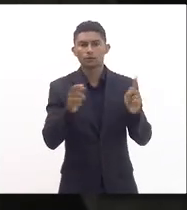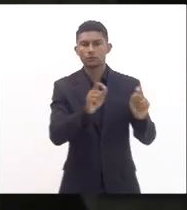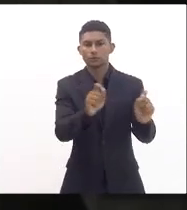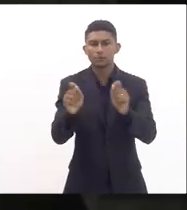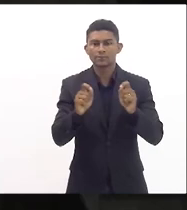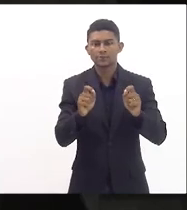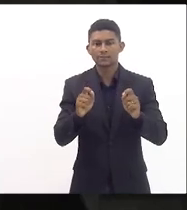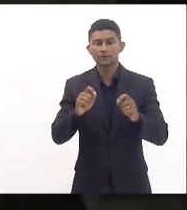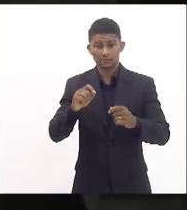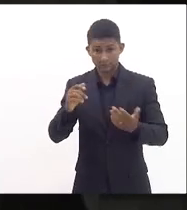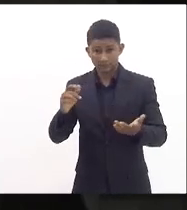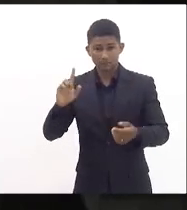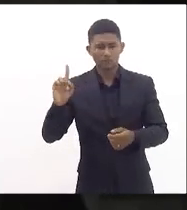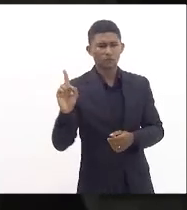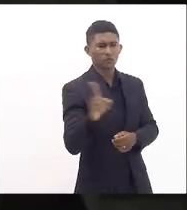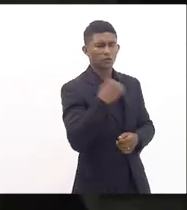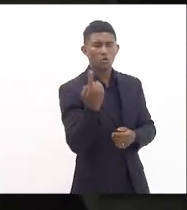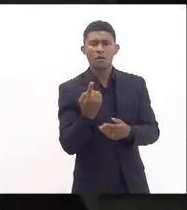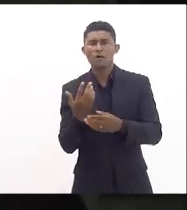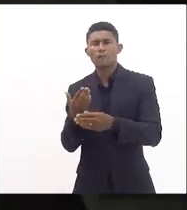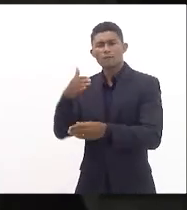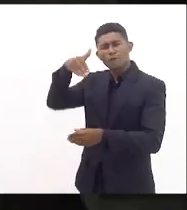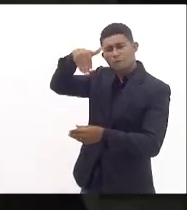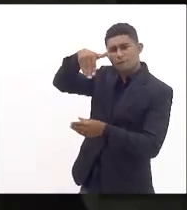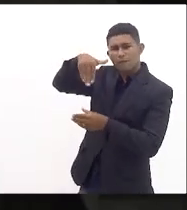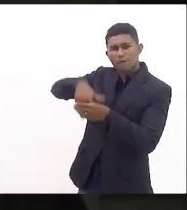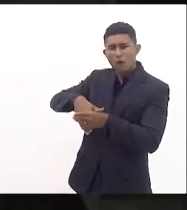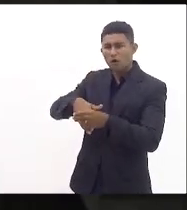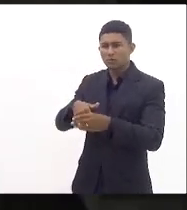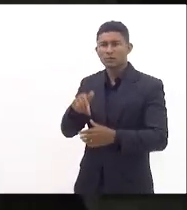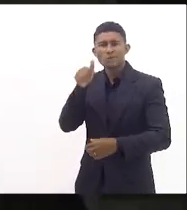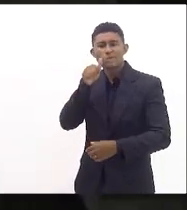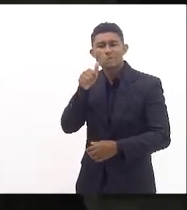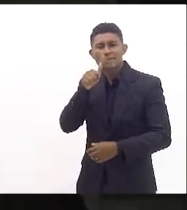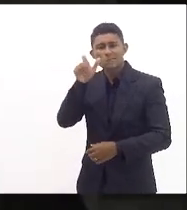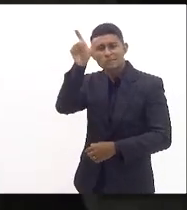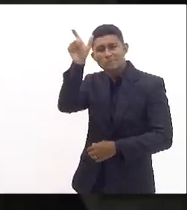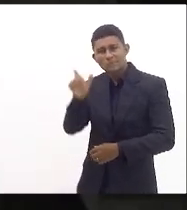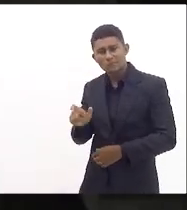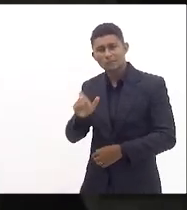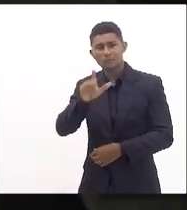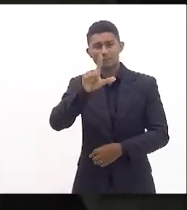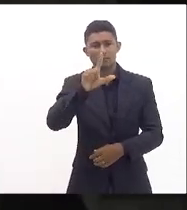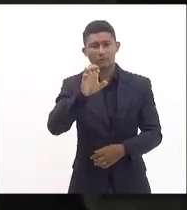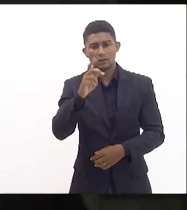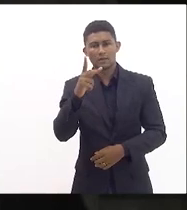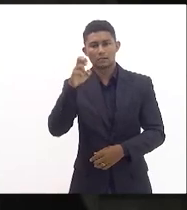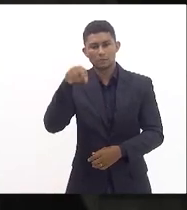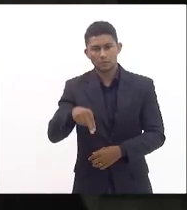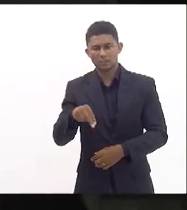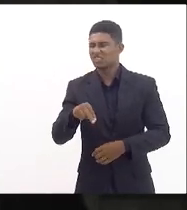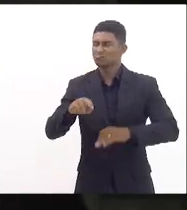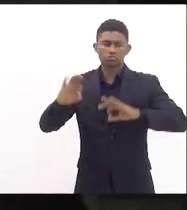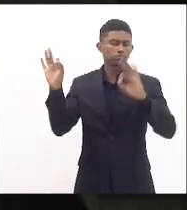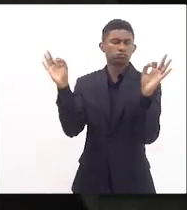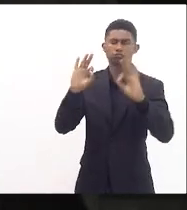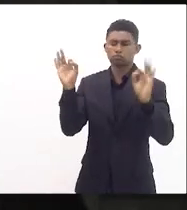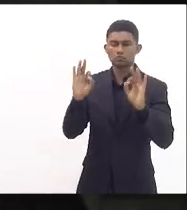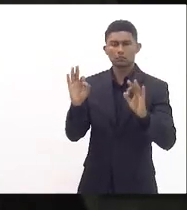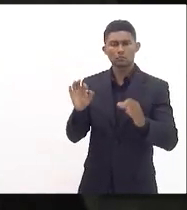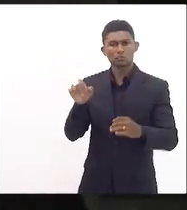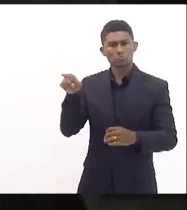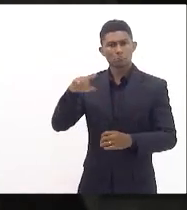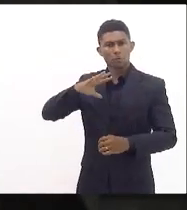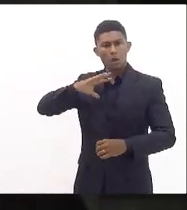um voto à senhora Le Pen. A coragem de fazer